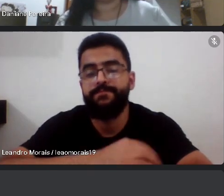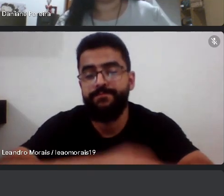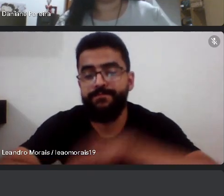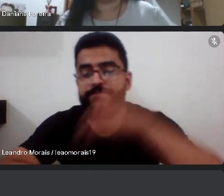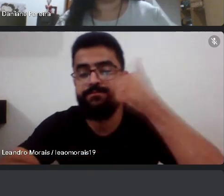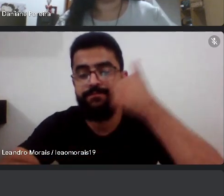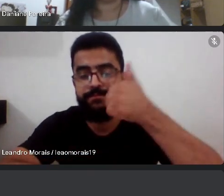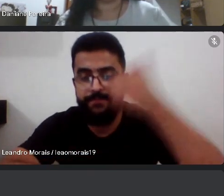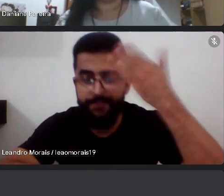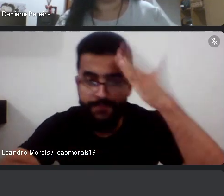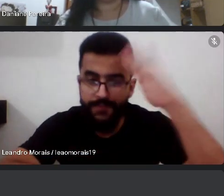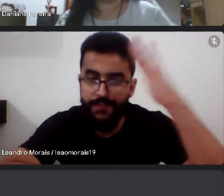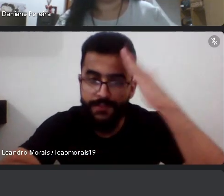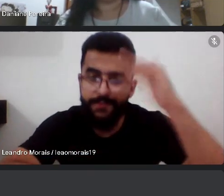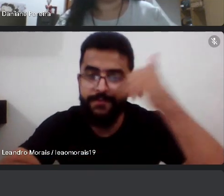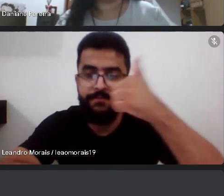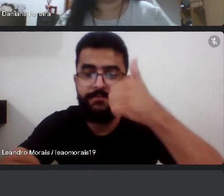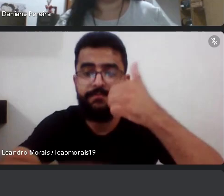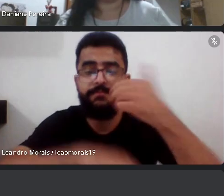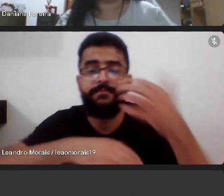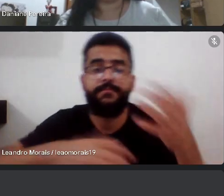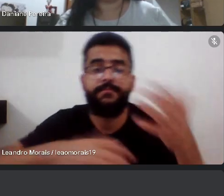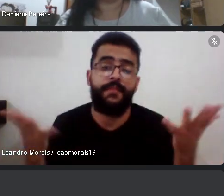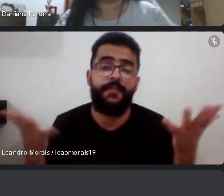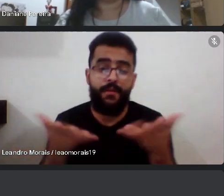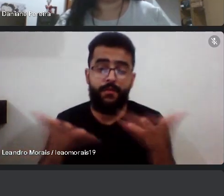será amplamente divulgado em todas as mídias.